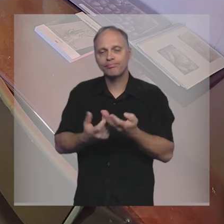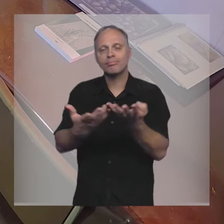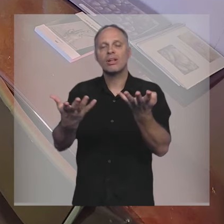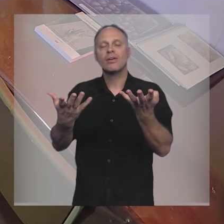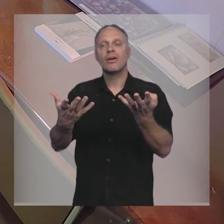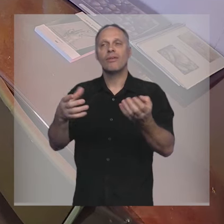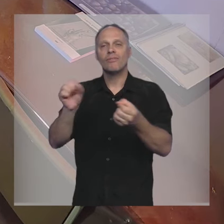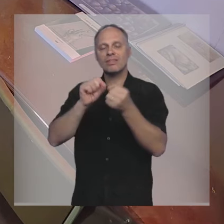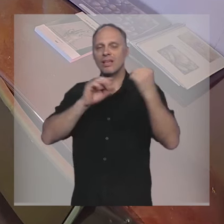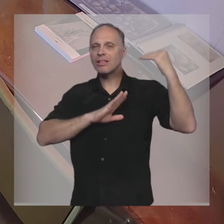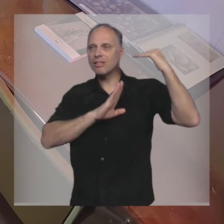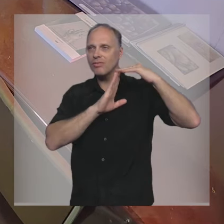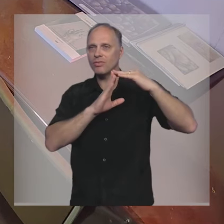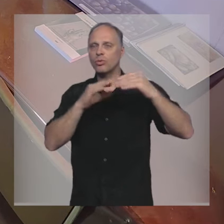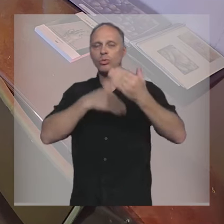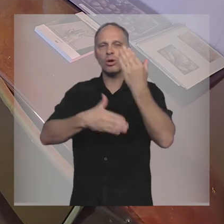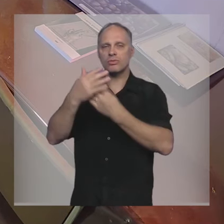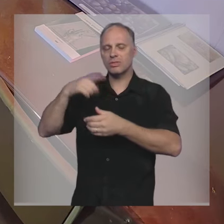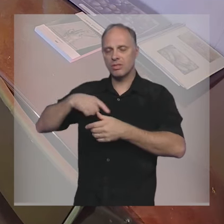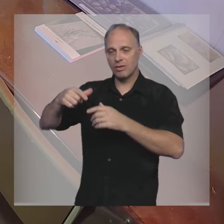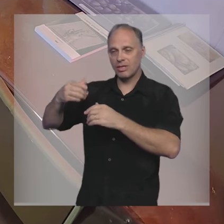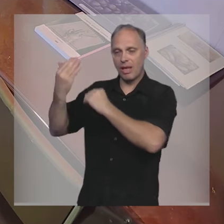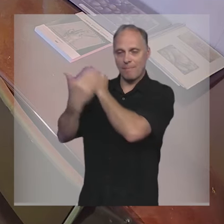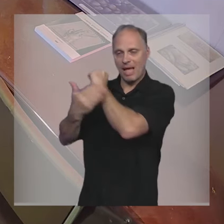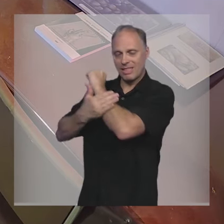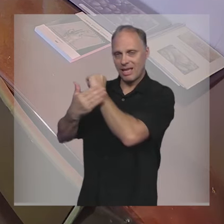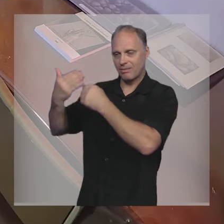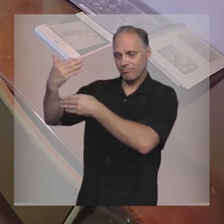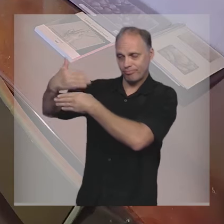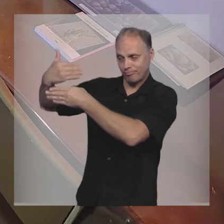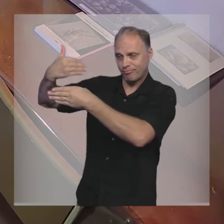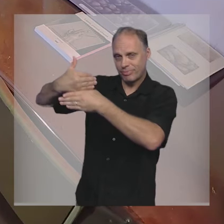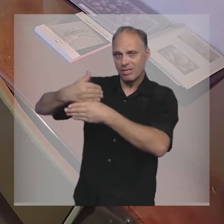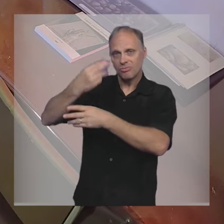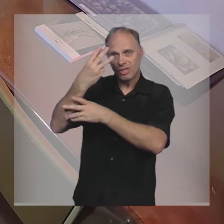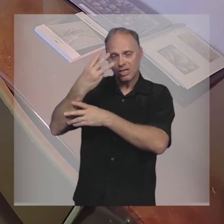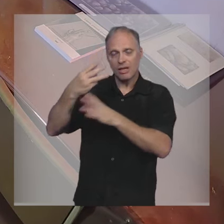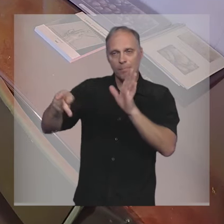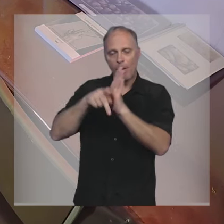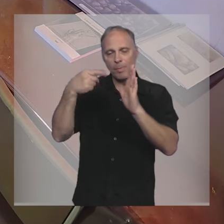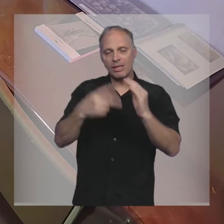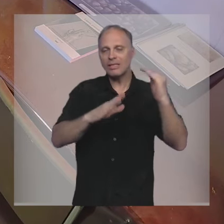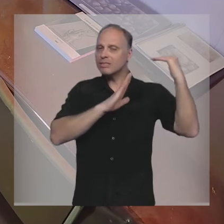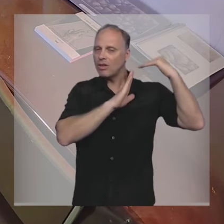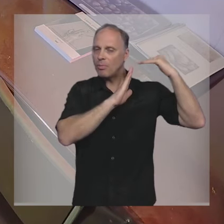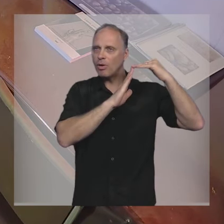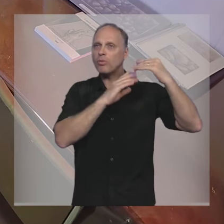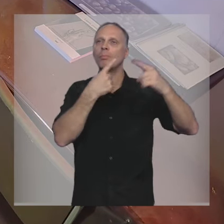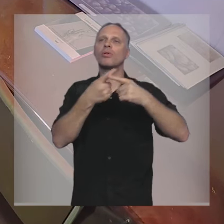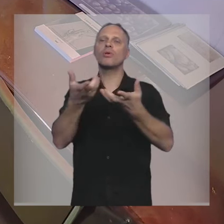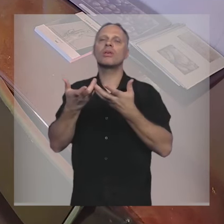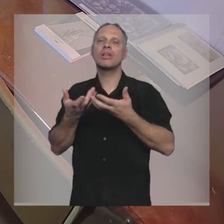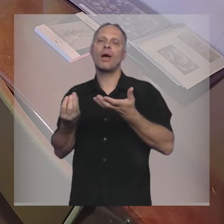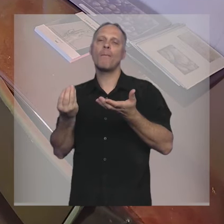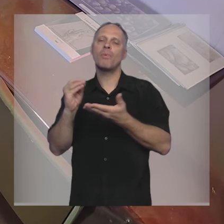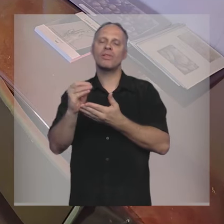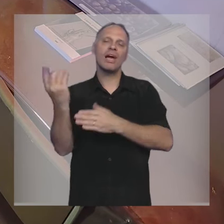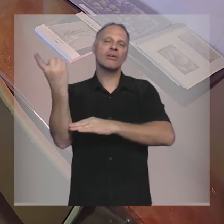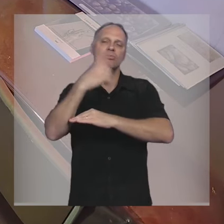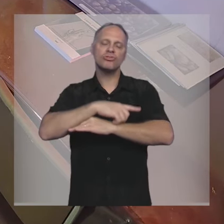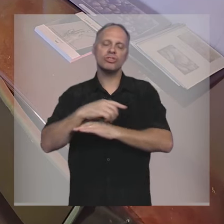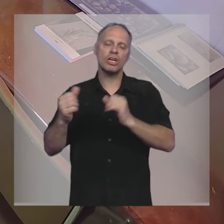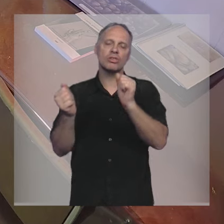fiz os 3 que estão nos cavaletes, que são grandes, eu fiz os 3 de São Leopoldo, porque eu queria colocar no dia